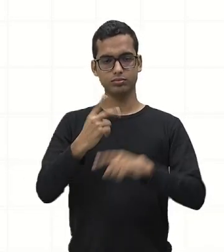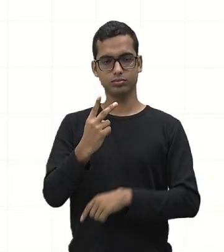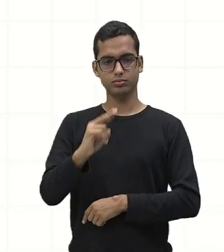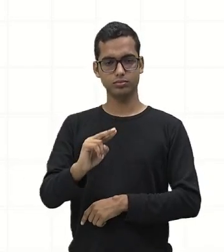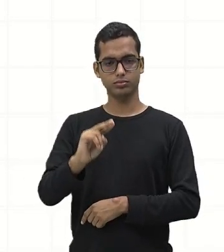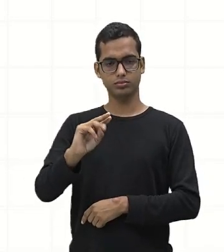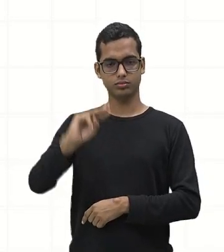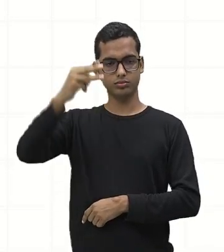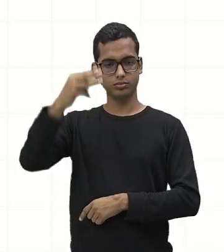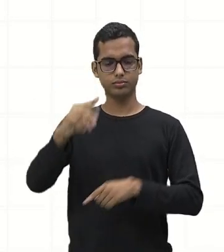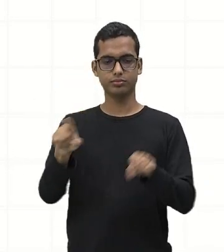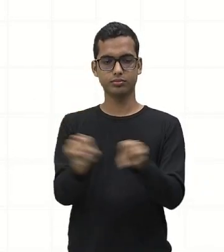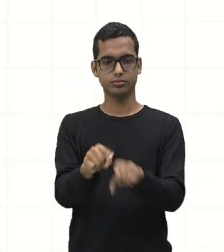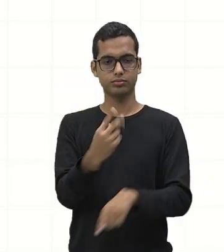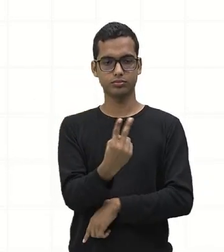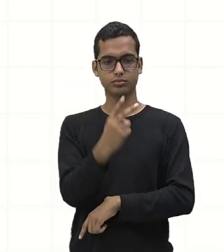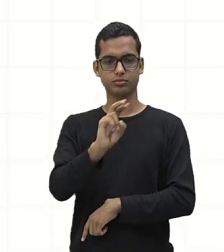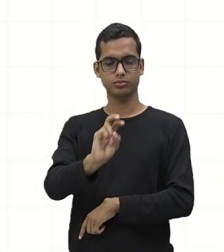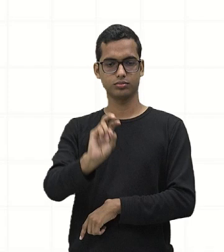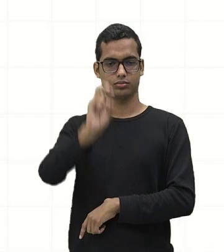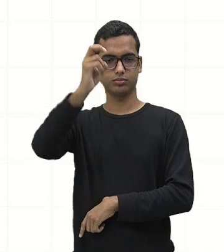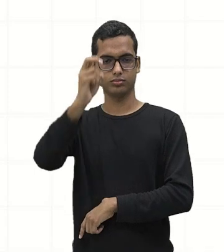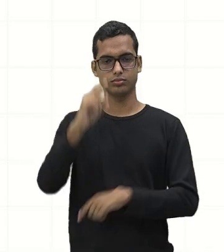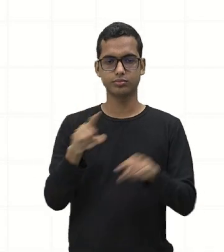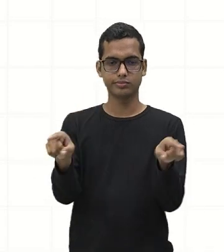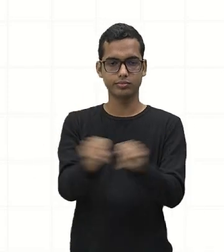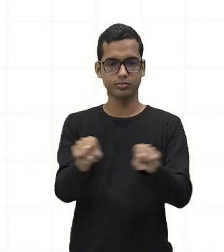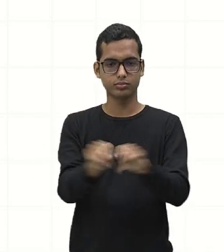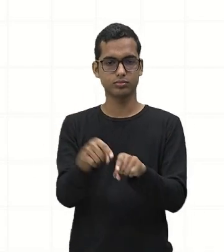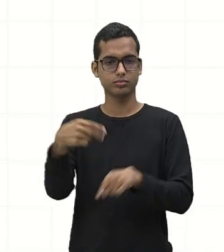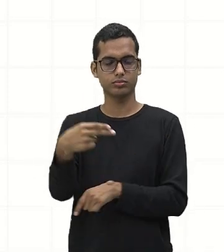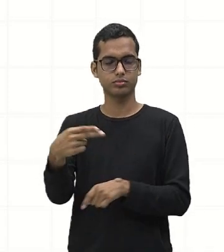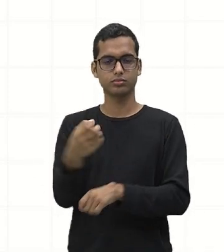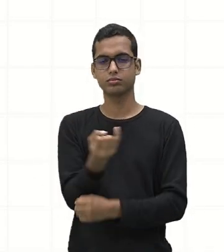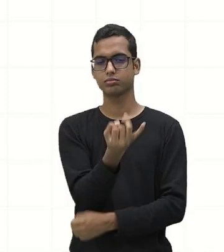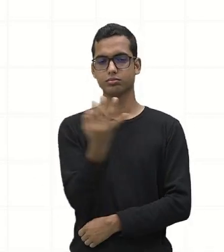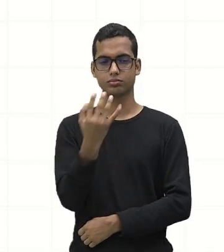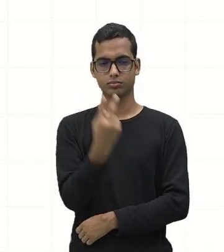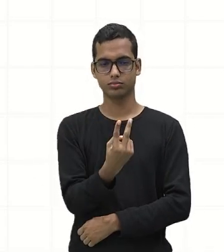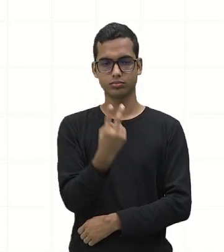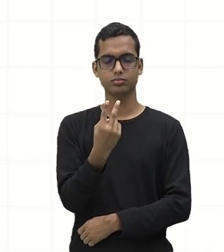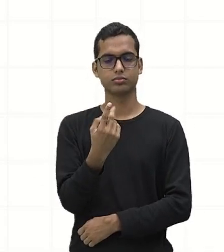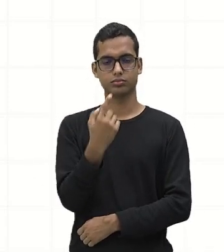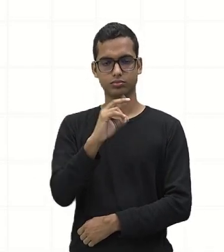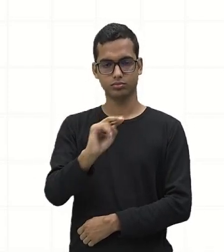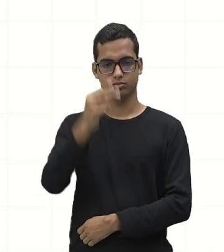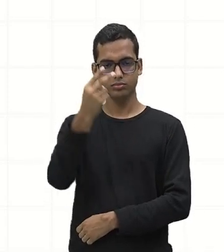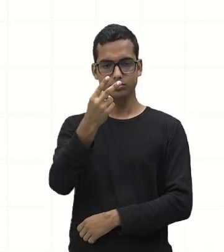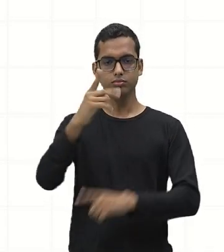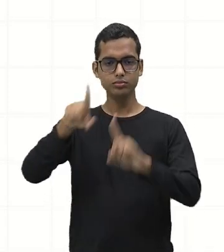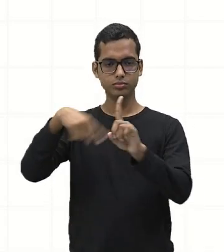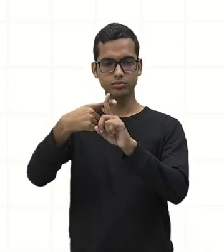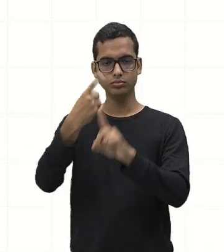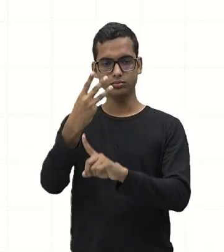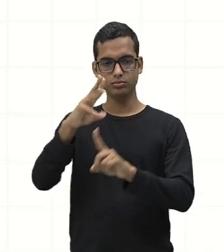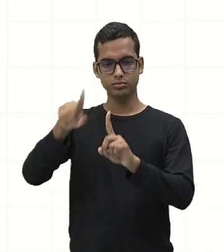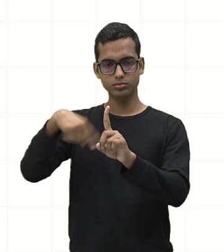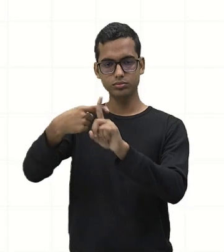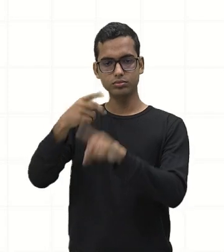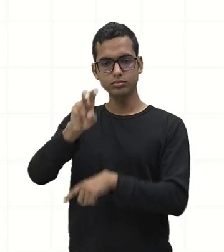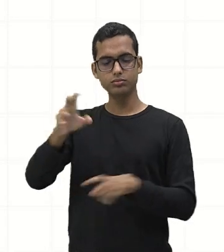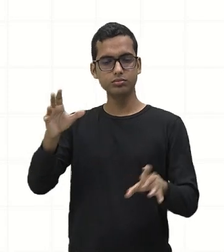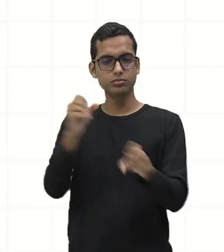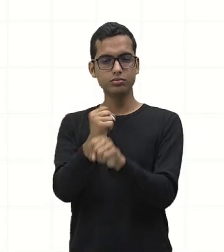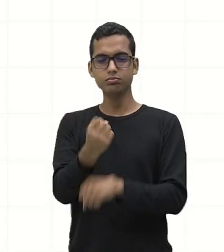vamos somar o 5 também. 2 mais 3 mais 5, tá? Veja que nós vamos conservar a base, que é 2,